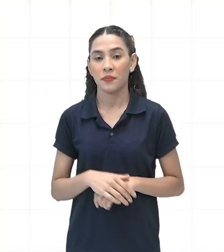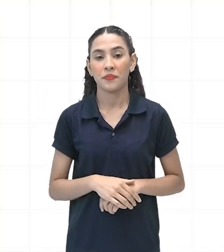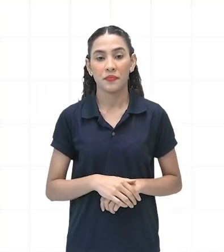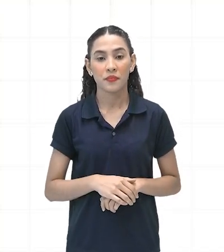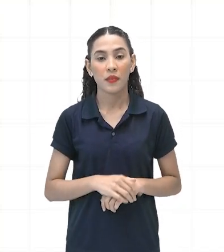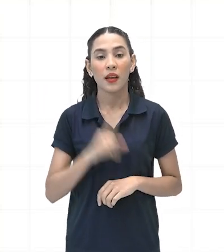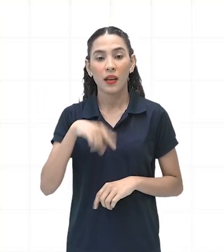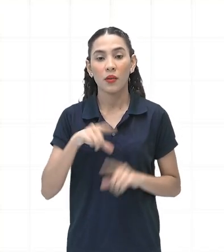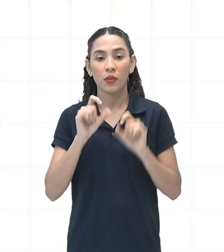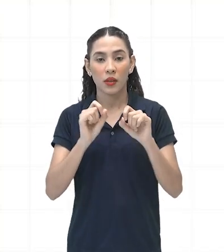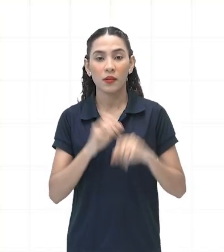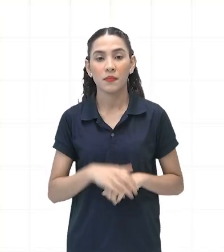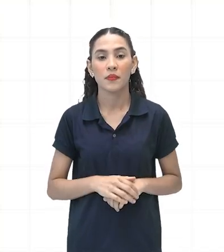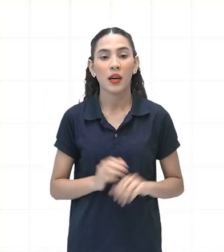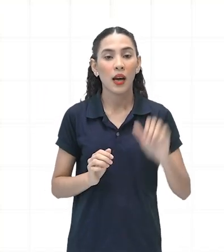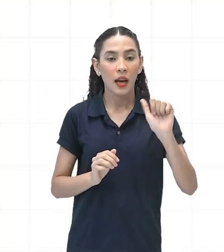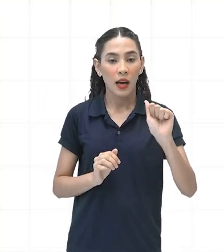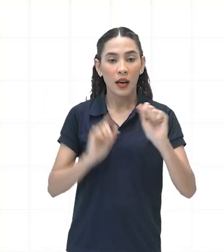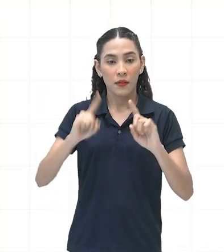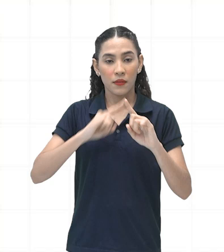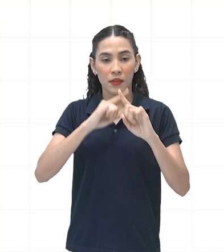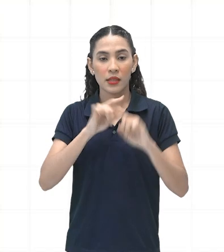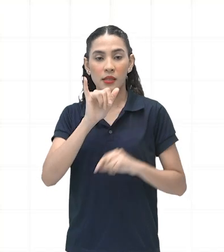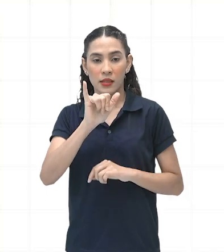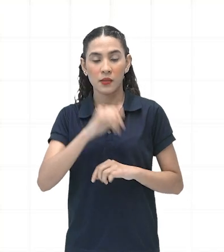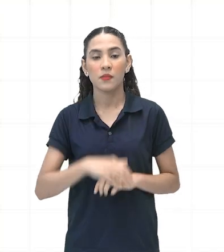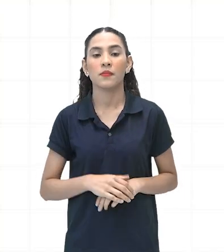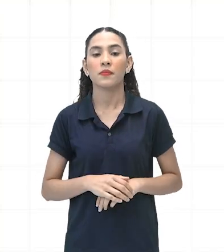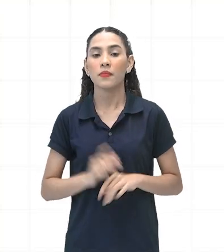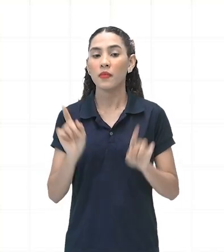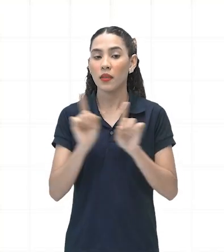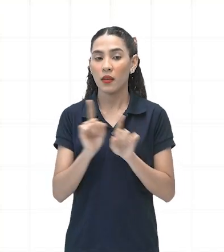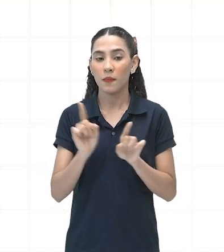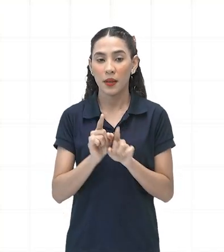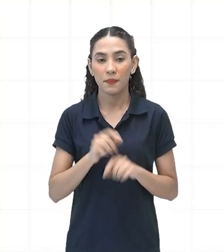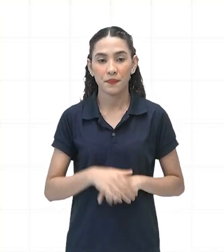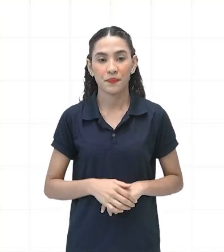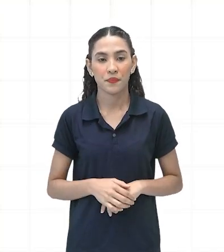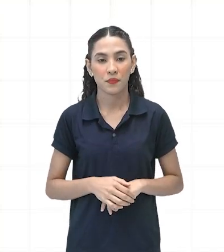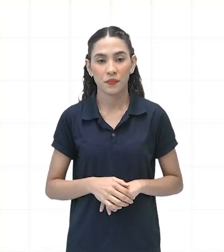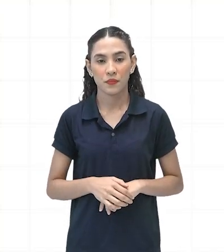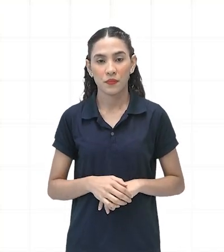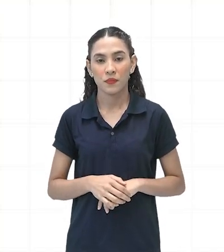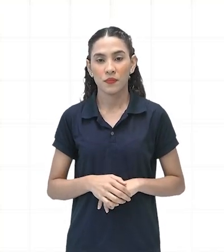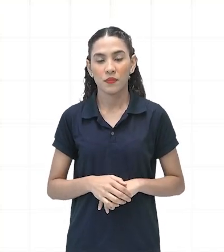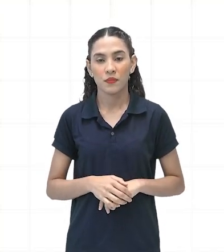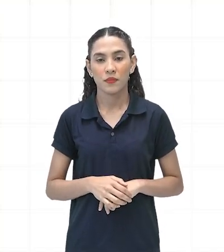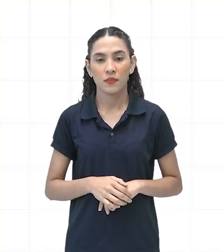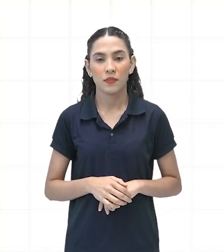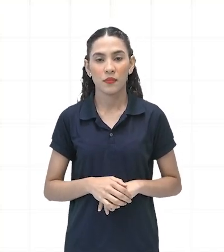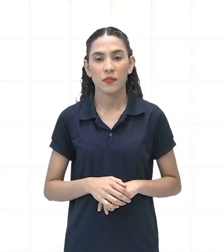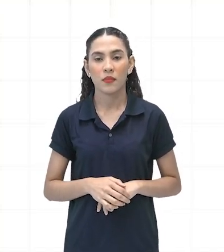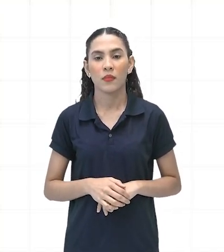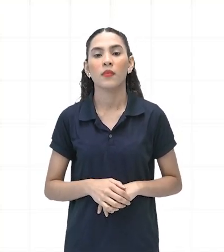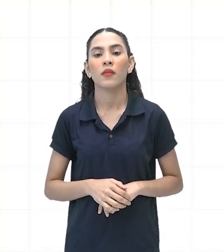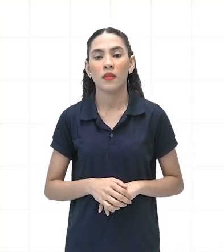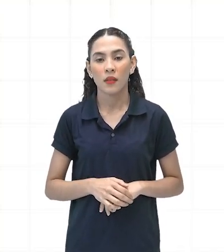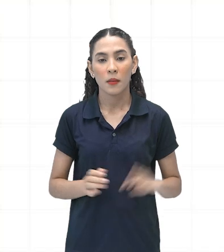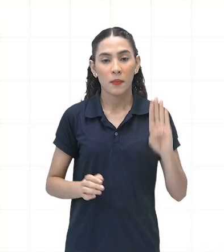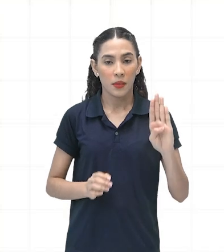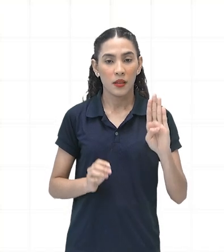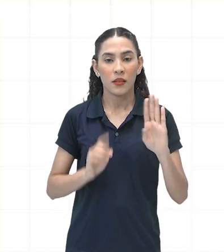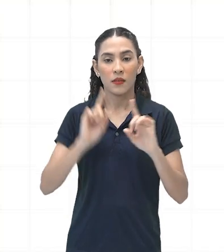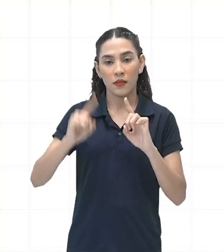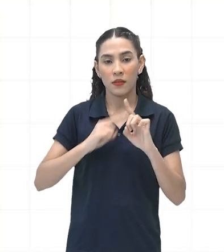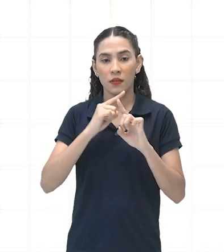aqui, vai ser exatamente quem? A vezes Y e essa região aqui, ó, vai ser